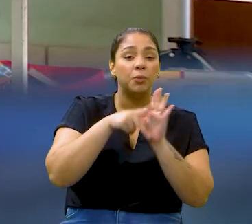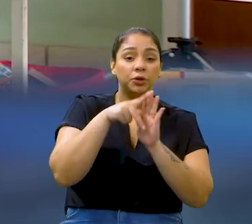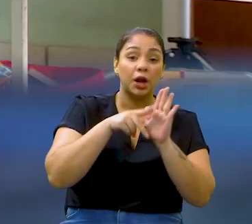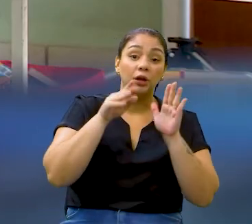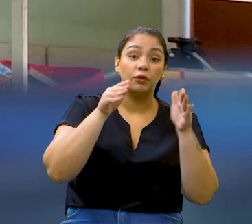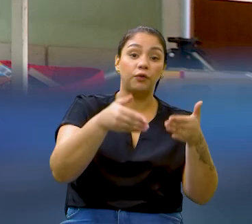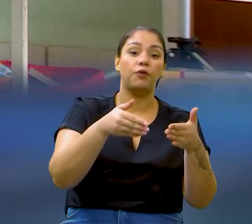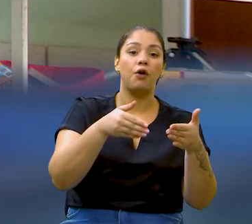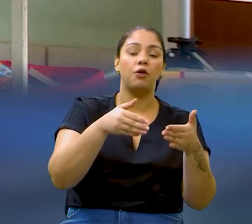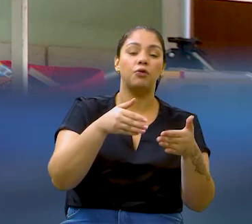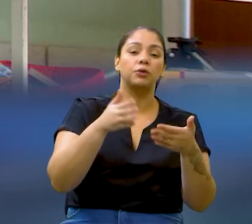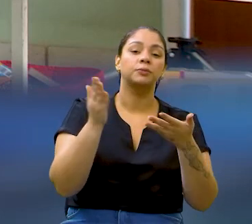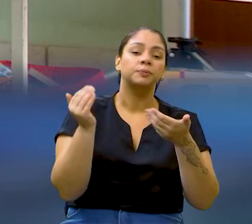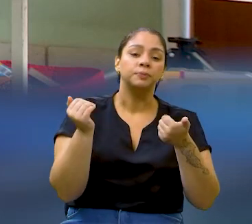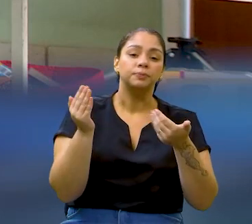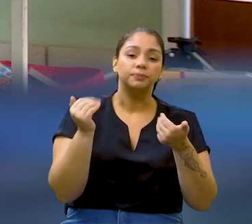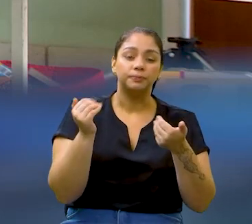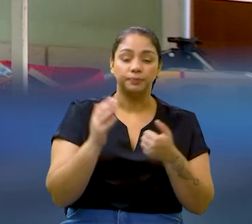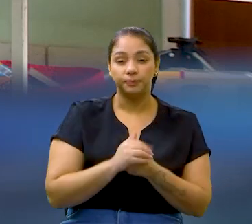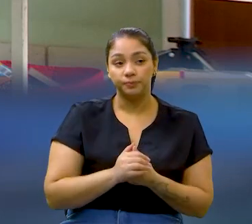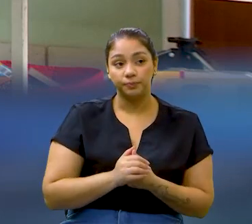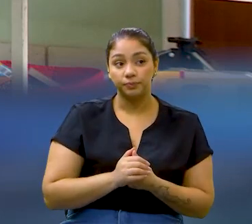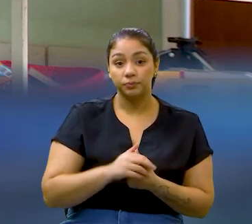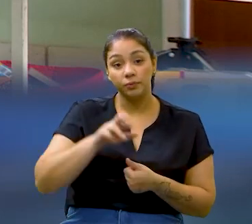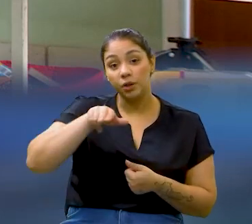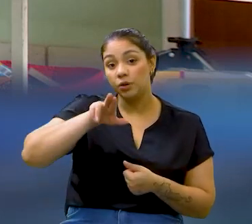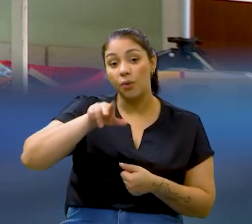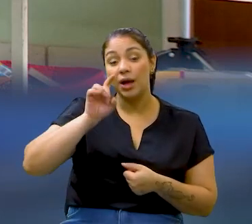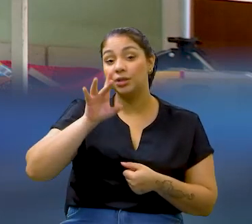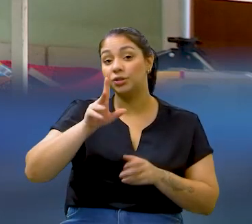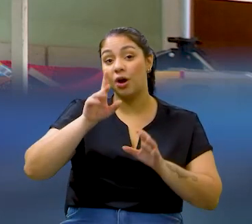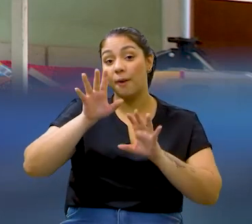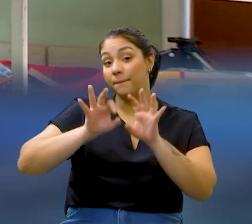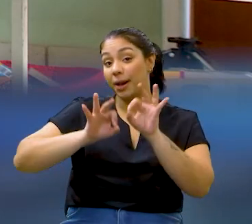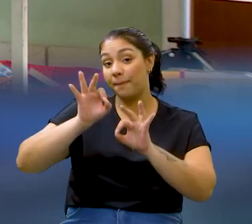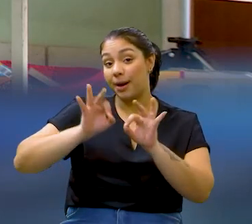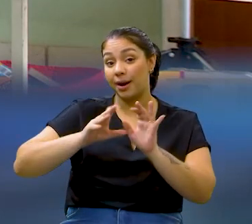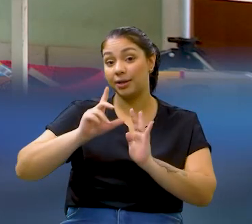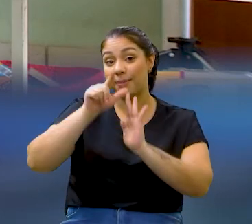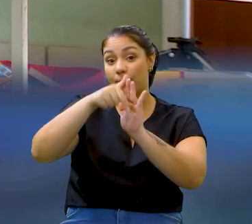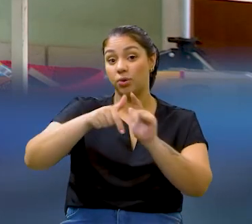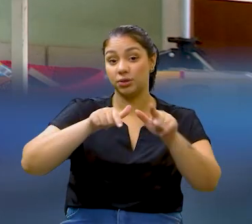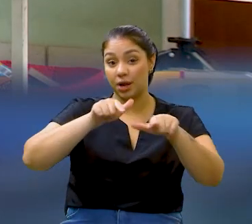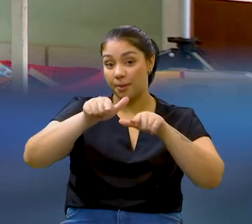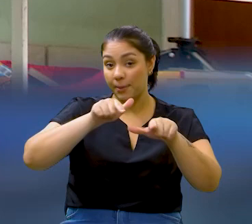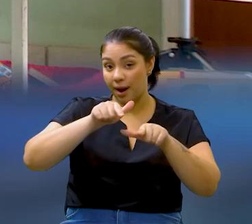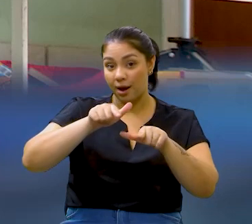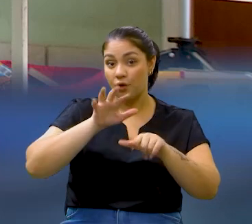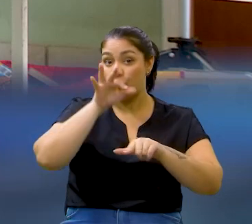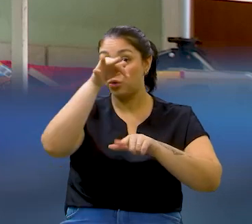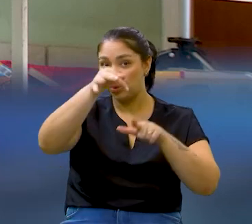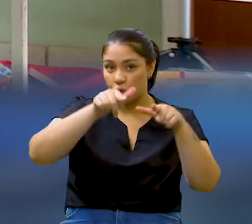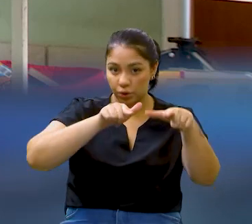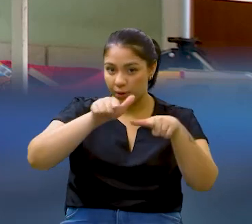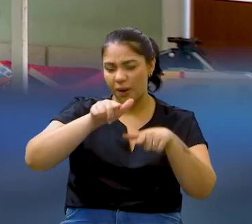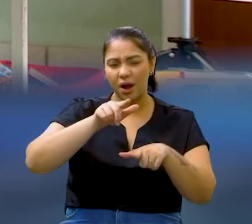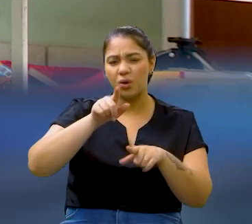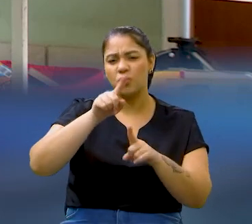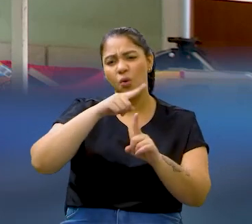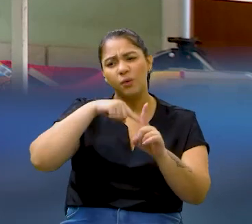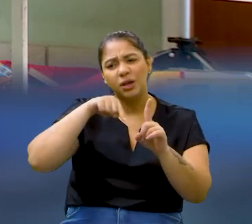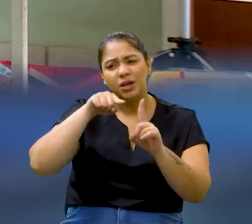projeto específico para eles. Esses jovens, a gente não só prepara para o mercado de trabalho, não é tanto o